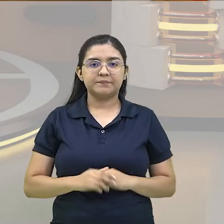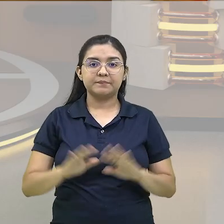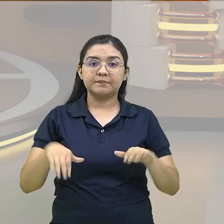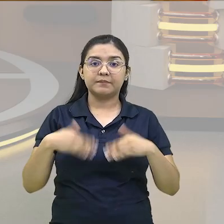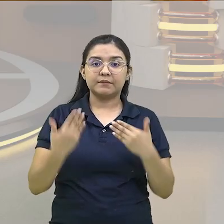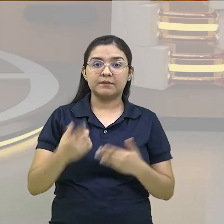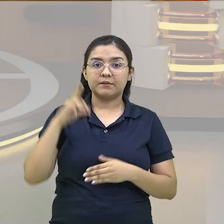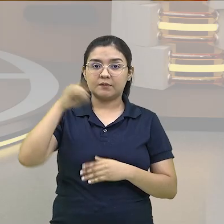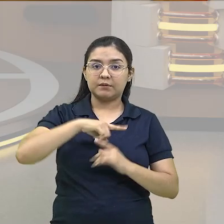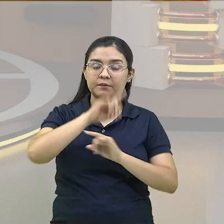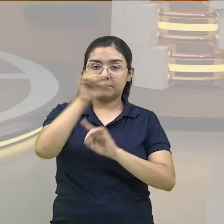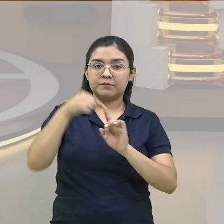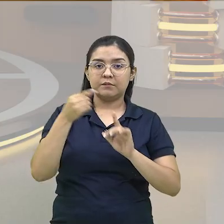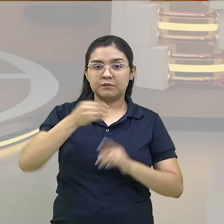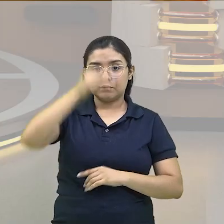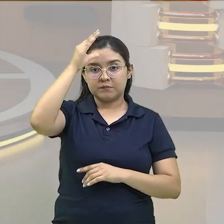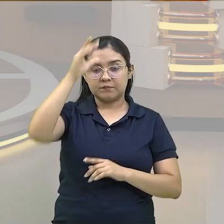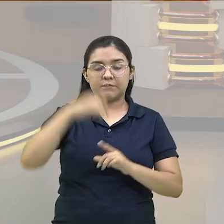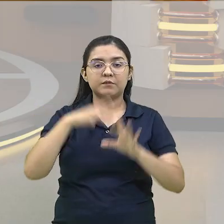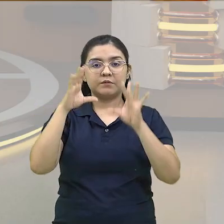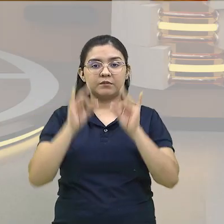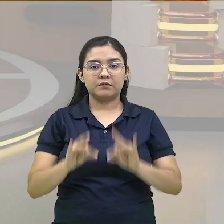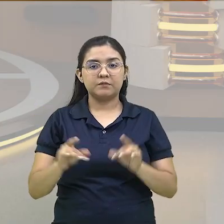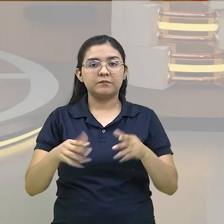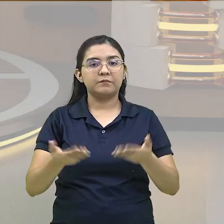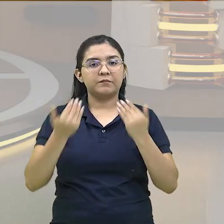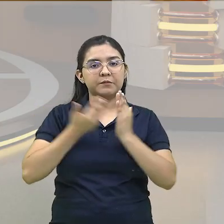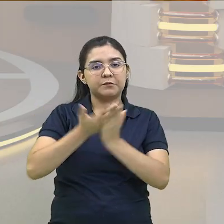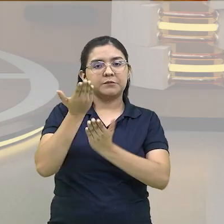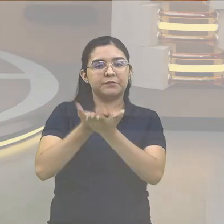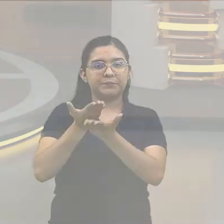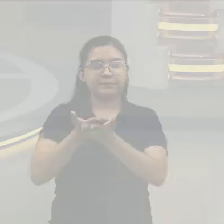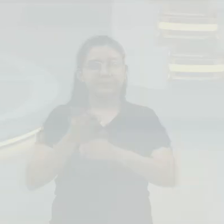de conhecimento e o nosso detalhamento, e vamos aí a mais uma aula.